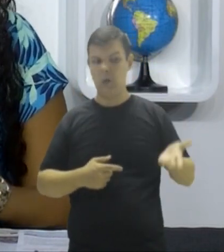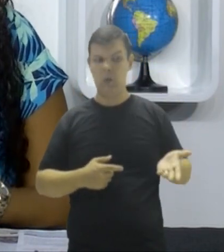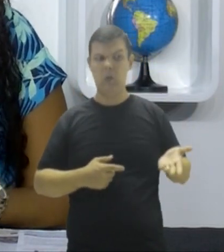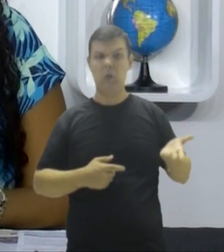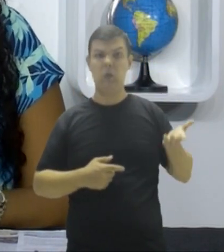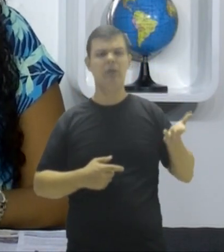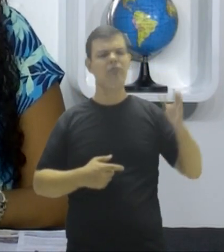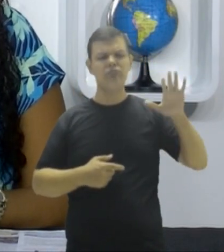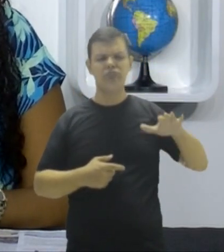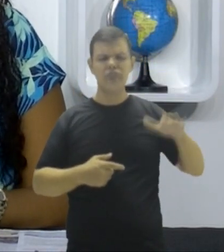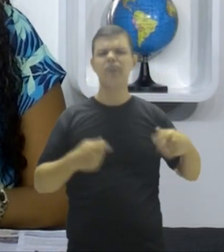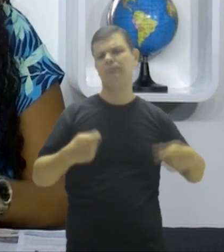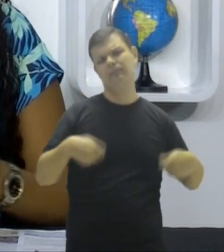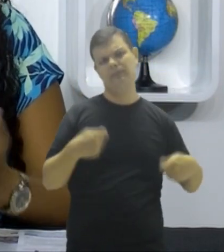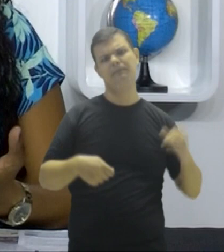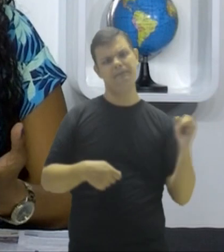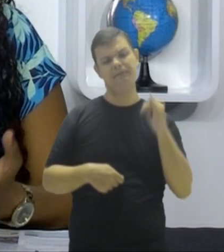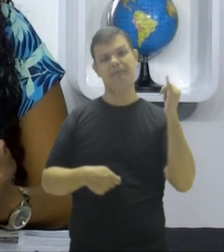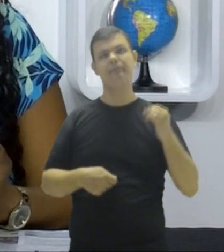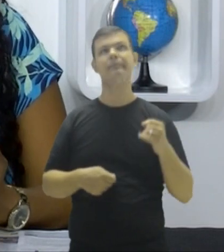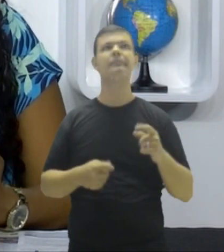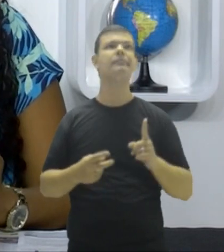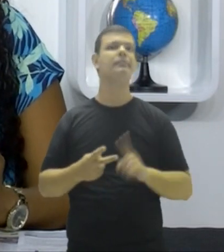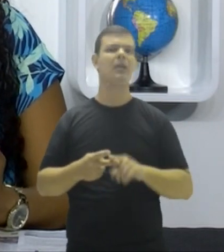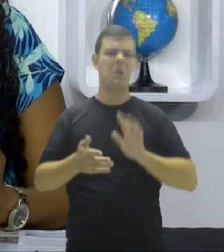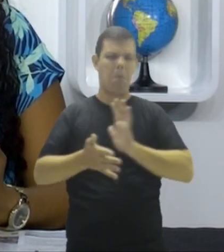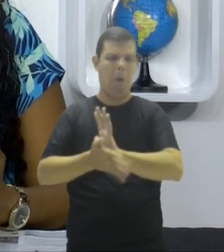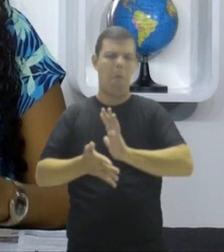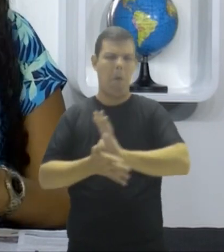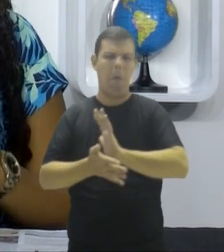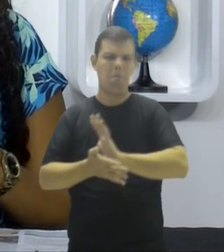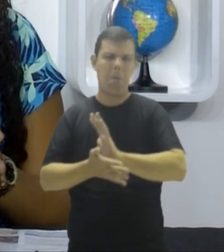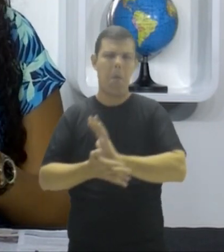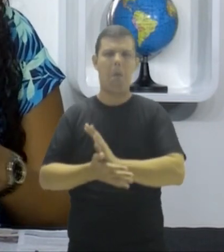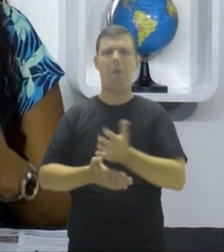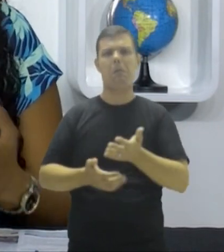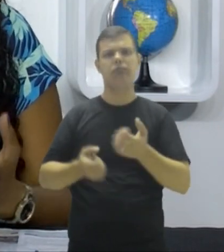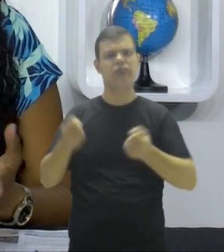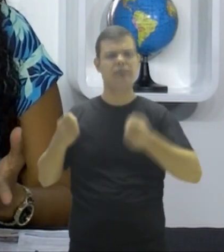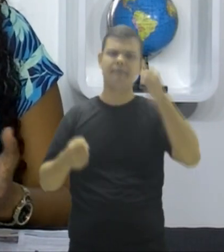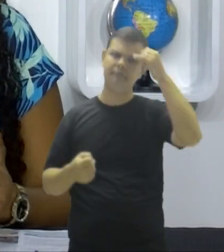um tom mais baixo, o uso de buzinas. Tem